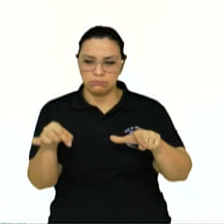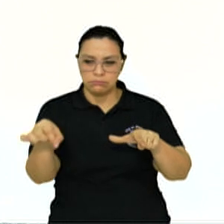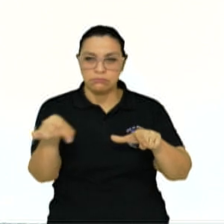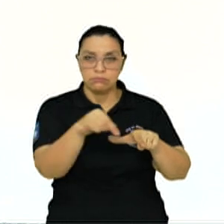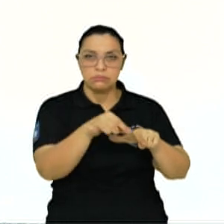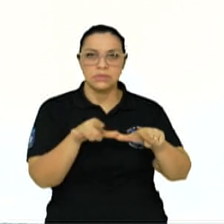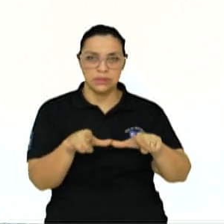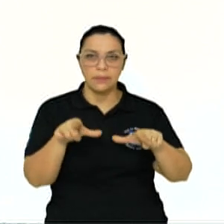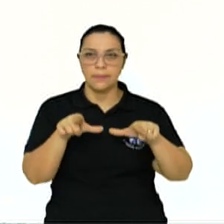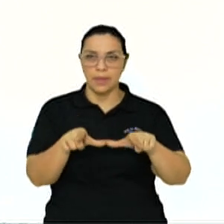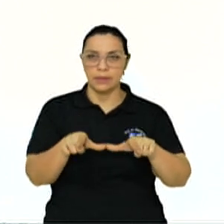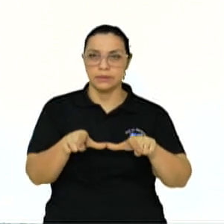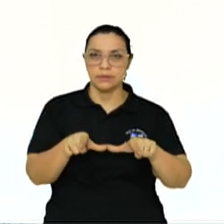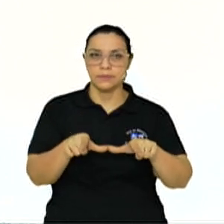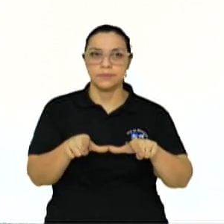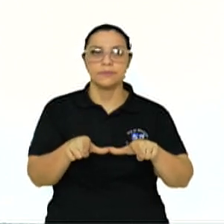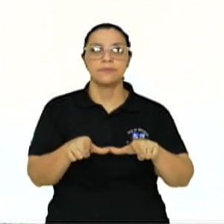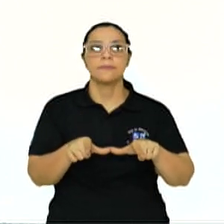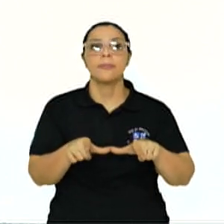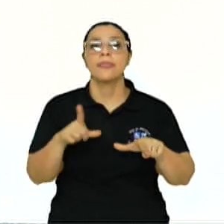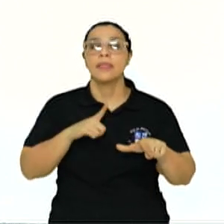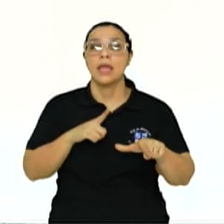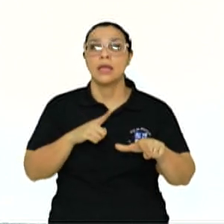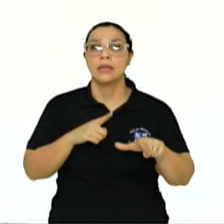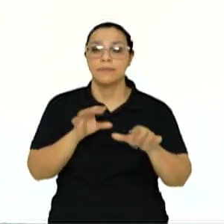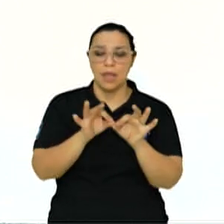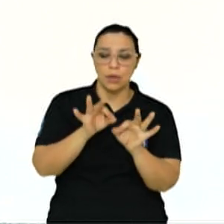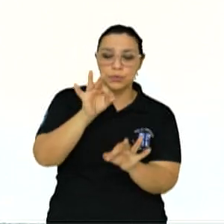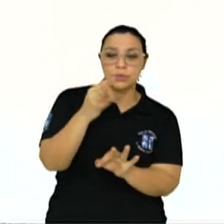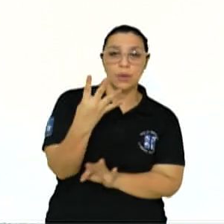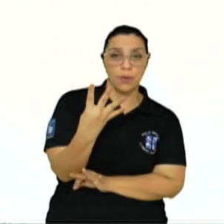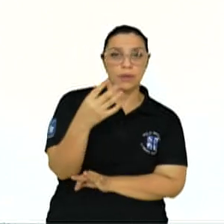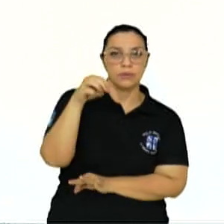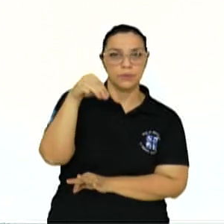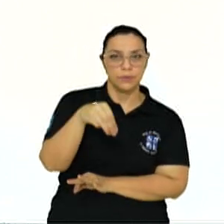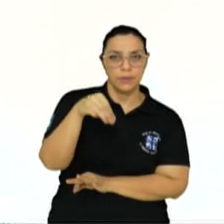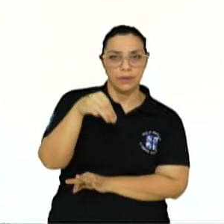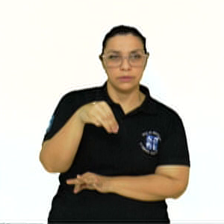quadrada. Regular de altura 4 metros,